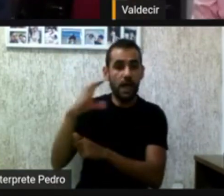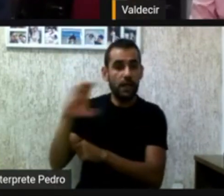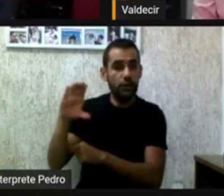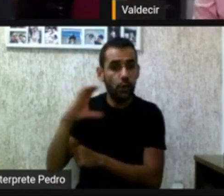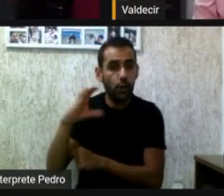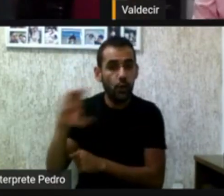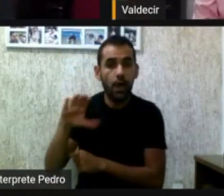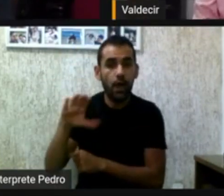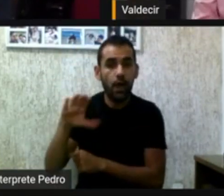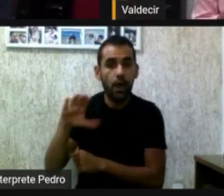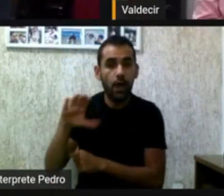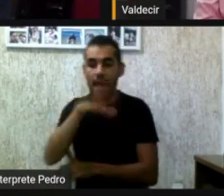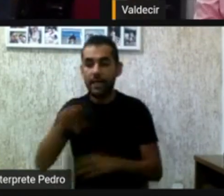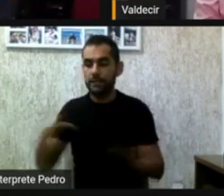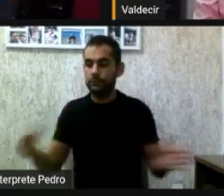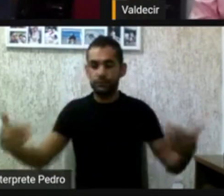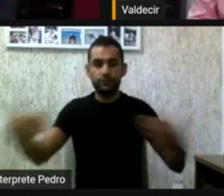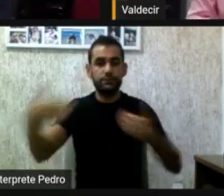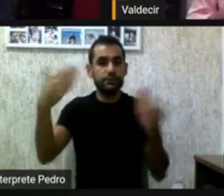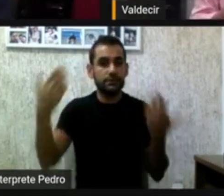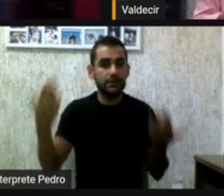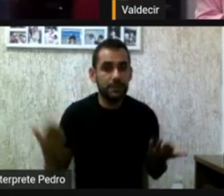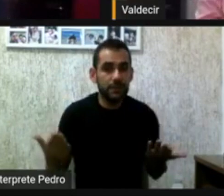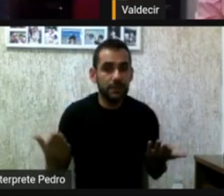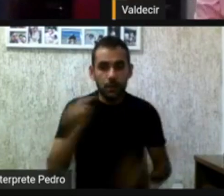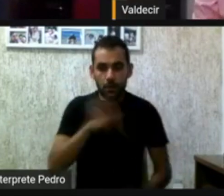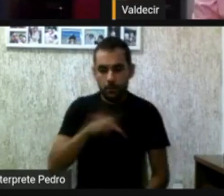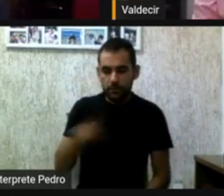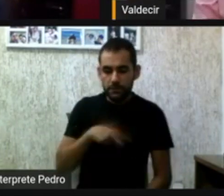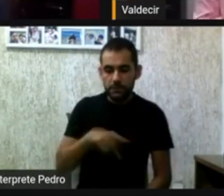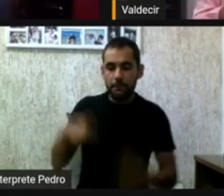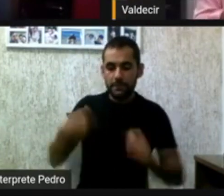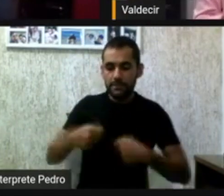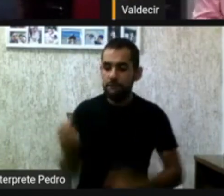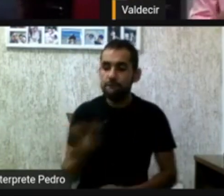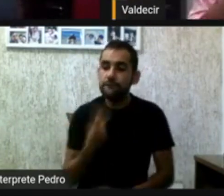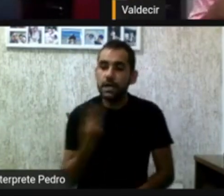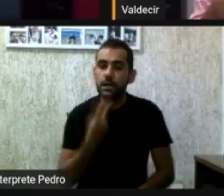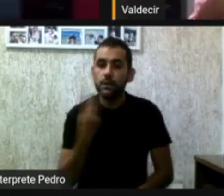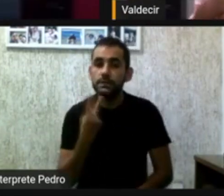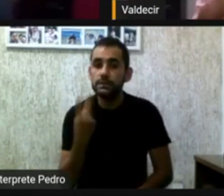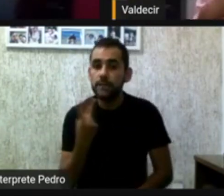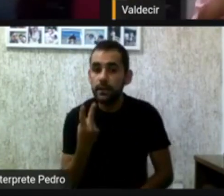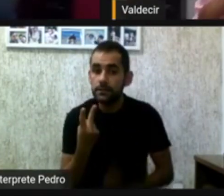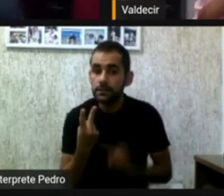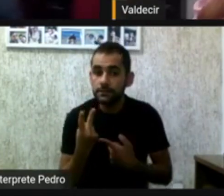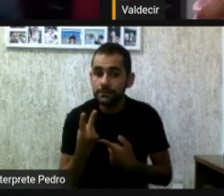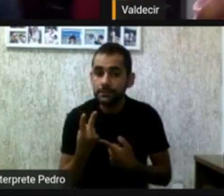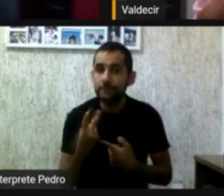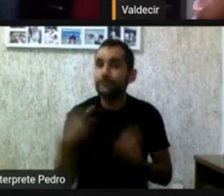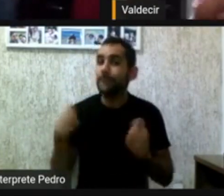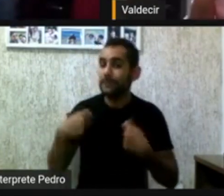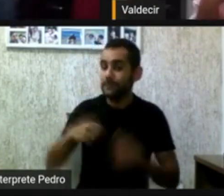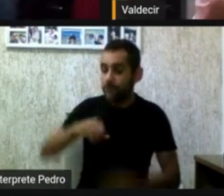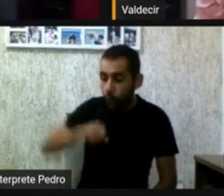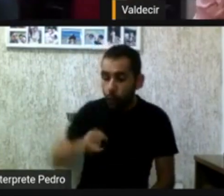tem área física. O professor, ele precisa ser valorizado, ele precisa ter a oportunidade de